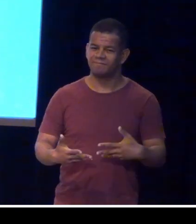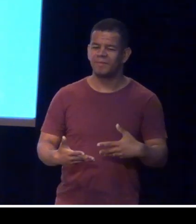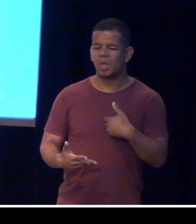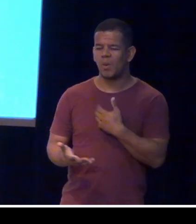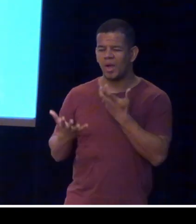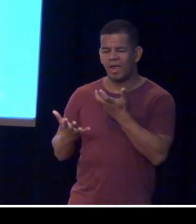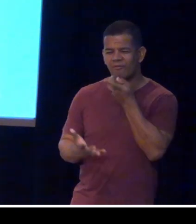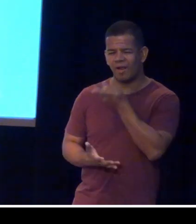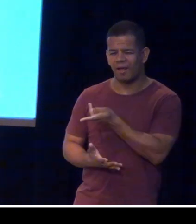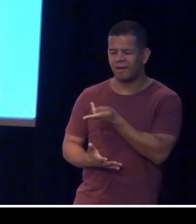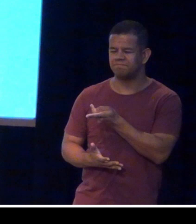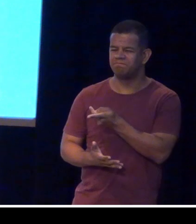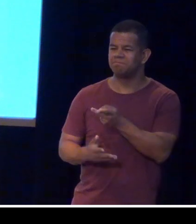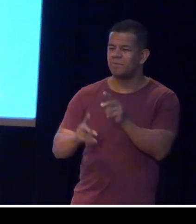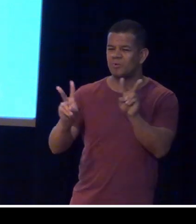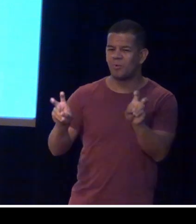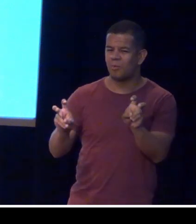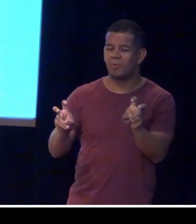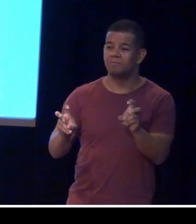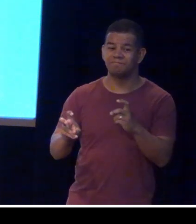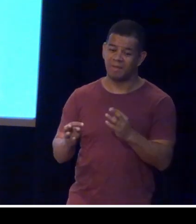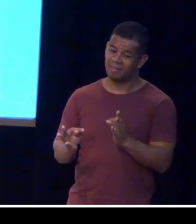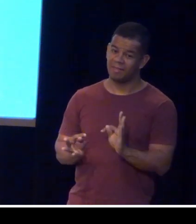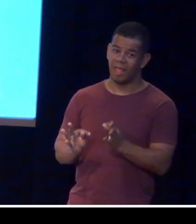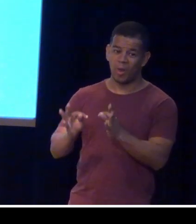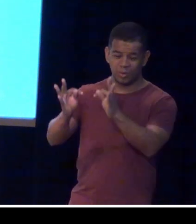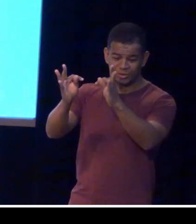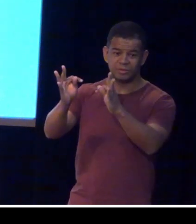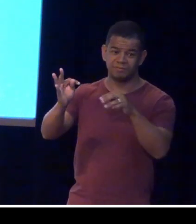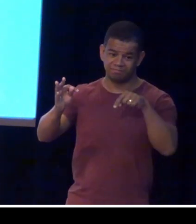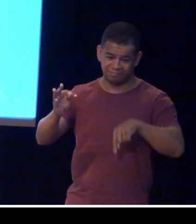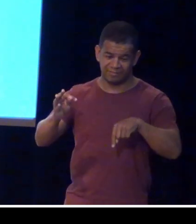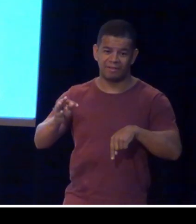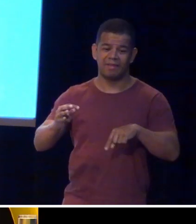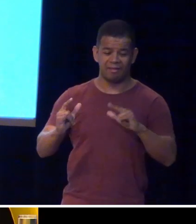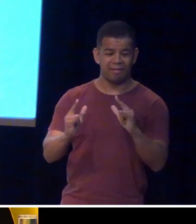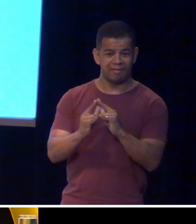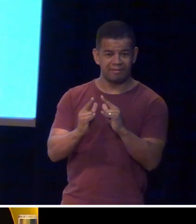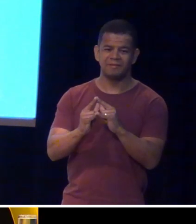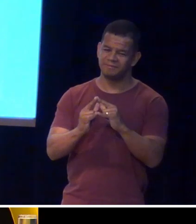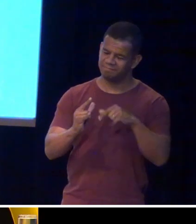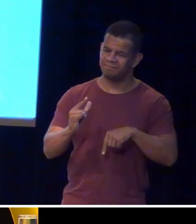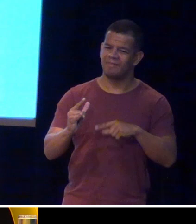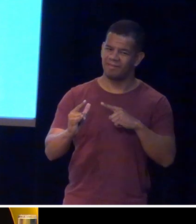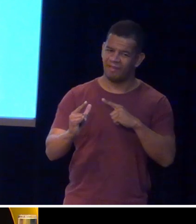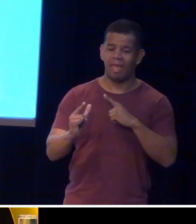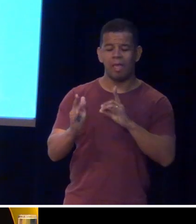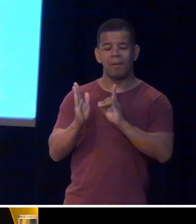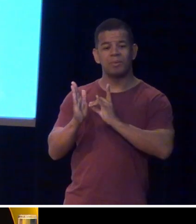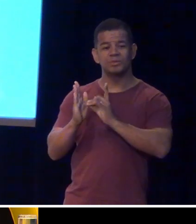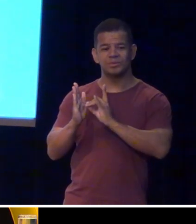queria falar um pouco dessa tecnologia que o INES construiu, né, que é o